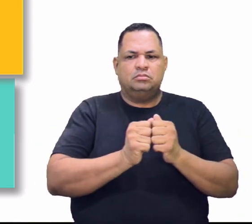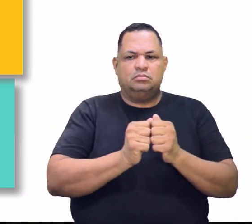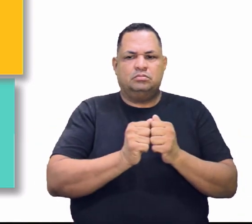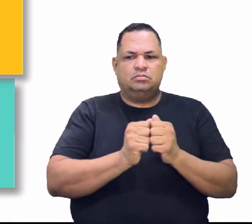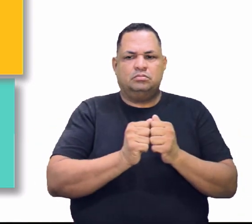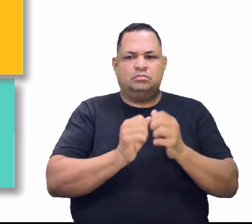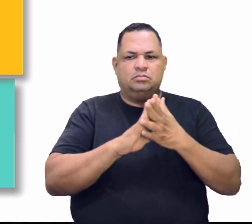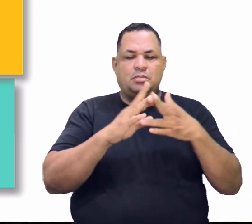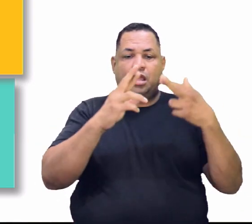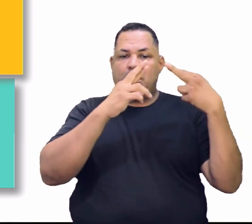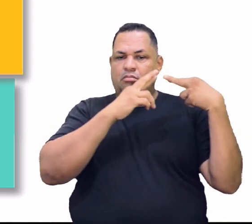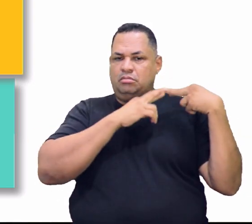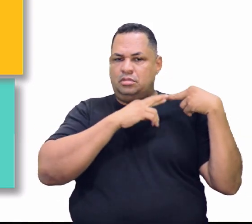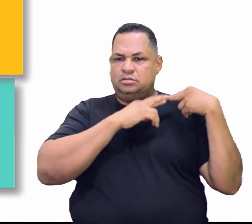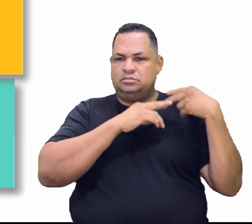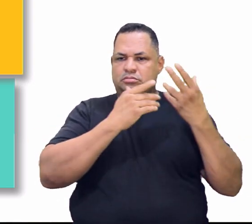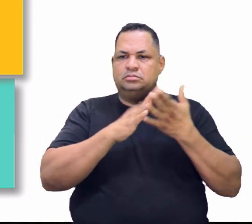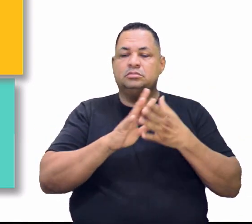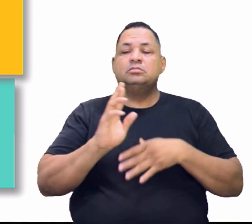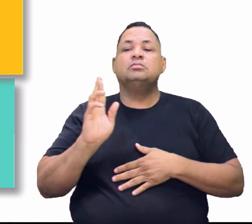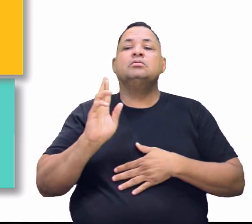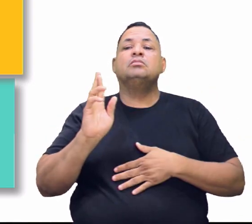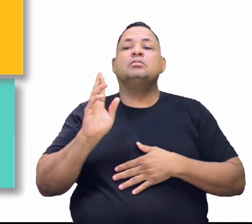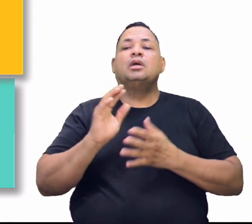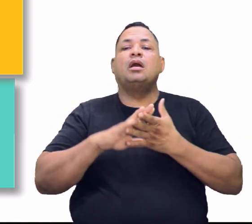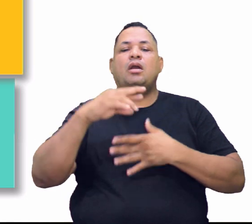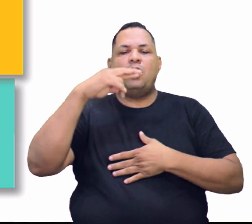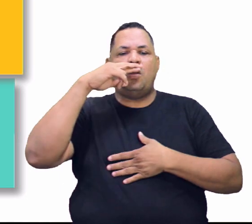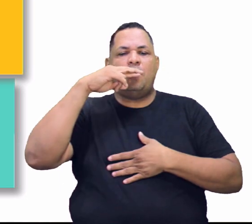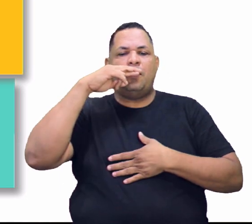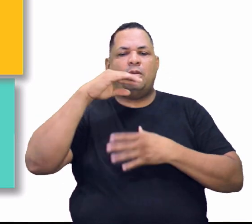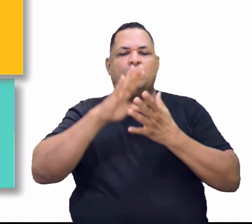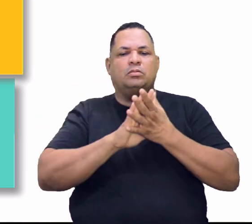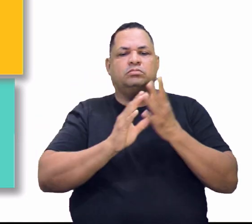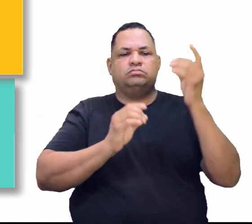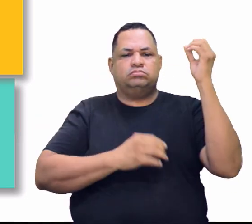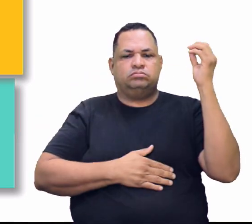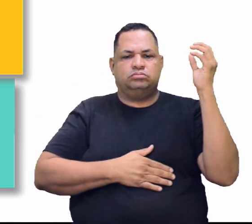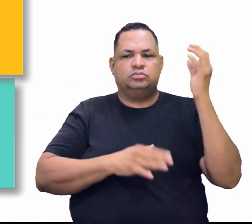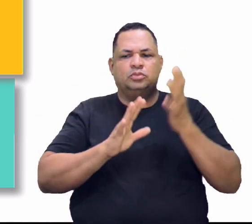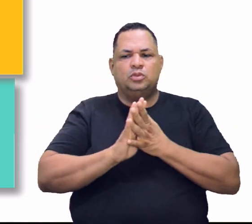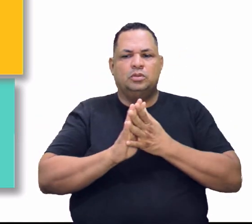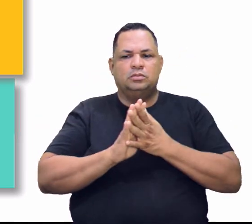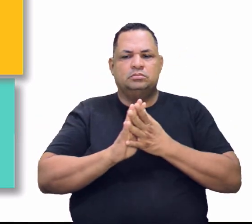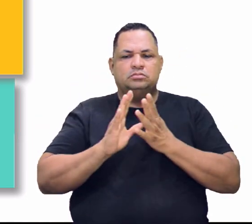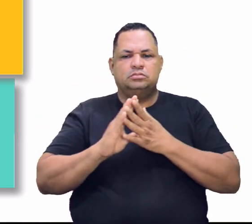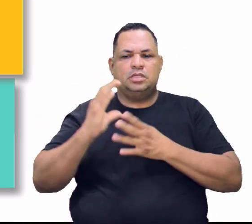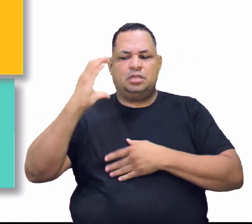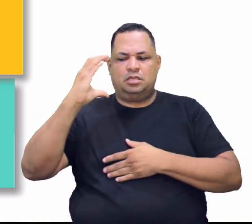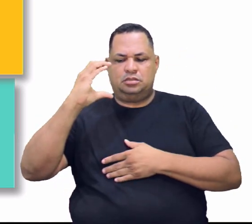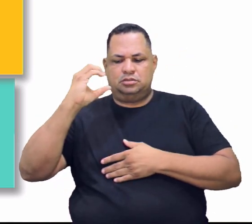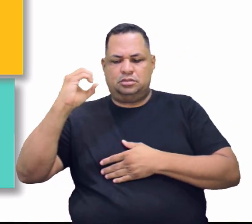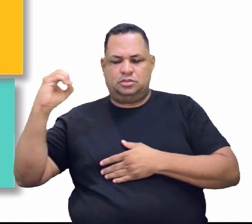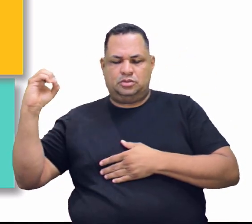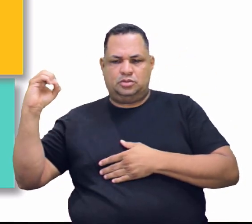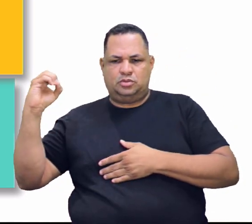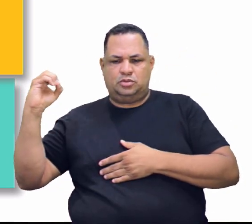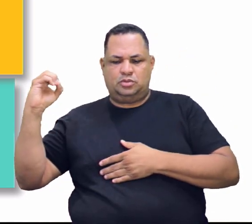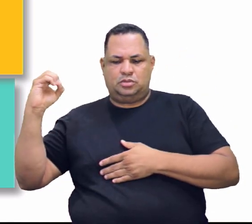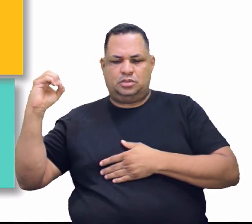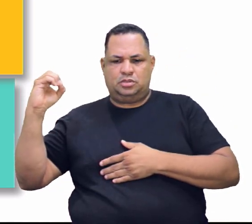Rondon. Lembraram? Ele que interliga o centro-oeste, que é o Cuiabá, até o